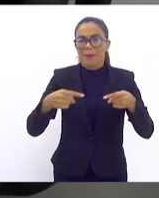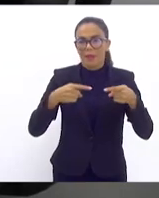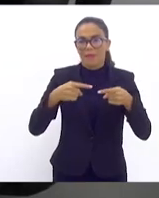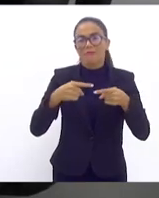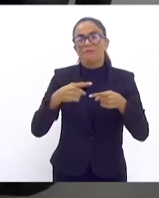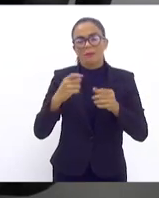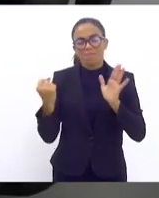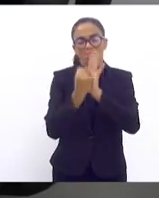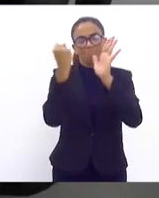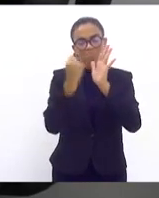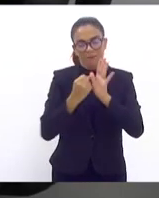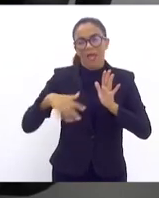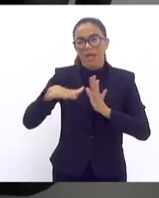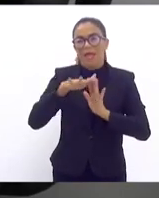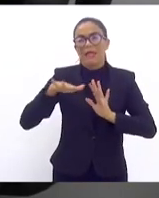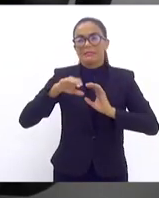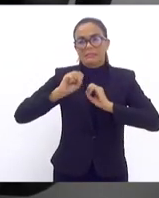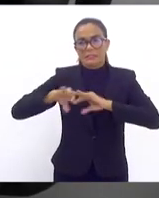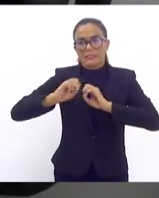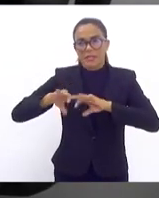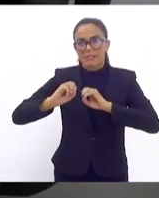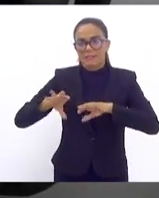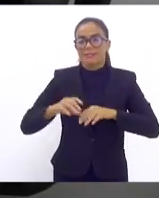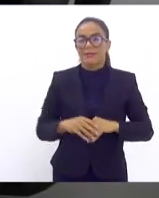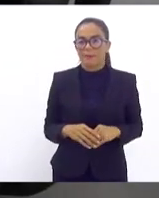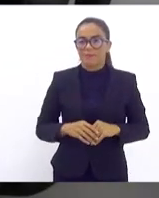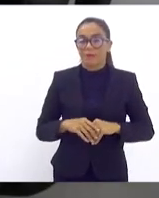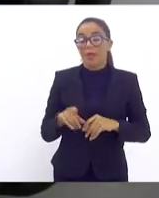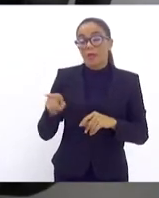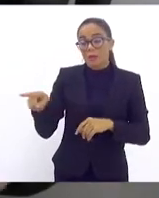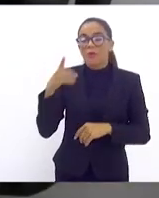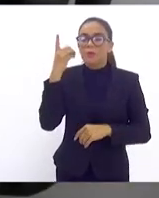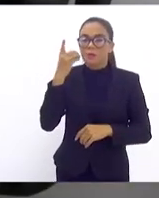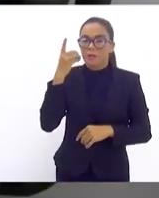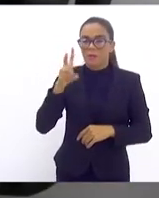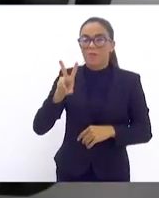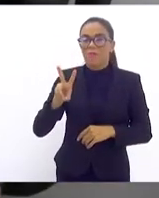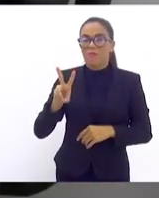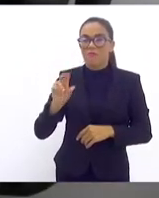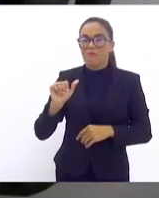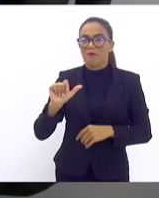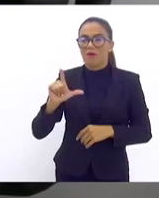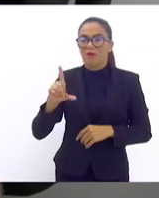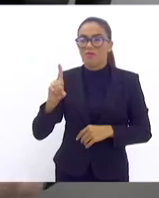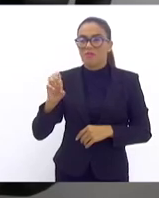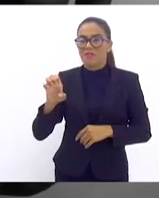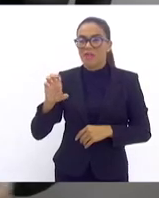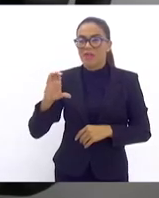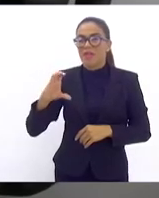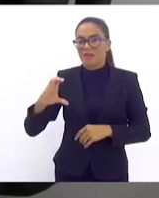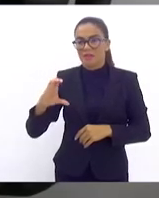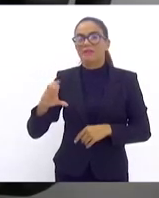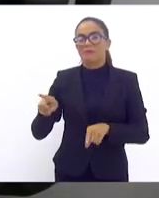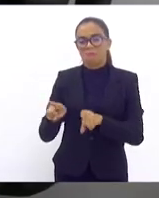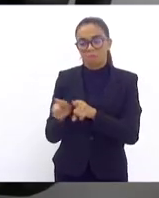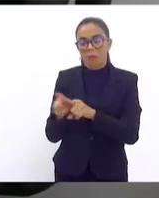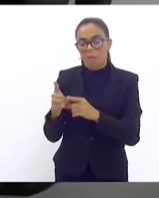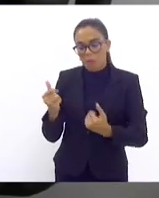educação hoje, e o projeto do deputado Valdec contribui muito com esse processo. Então, acho que a emenda também do